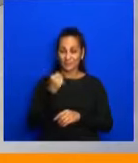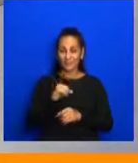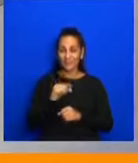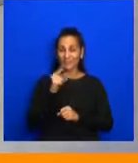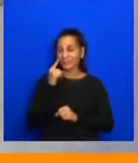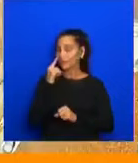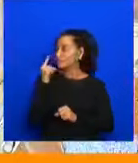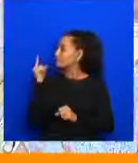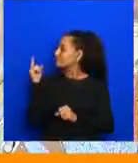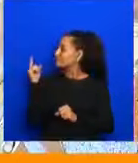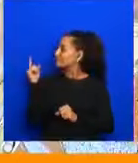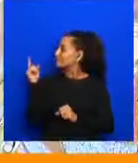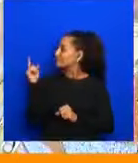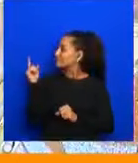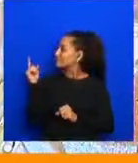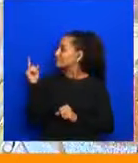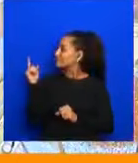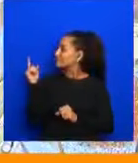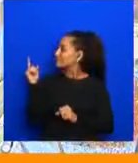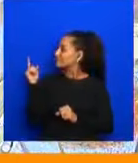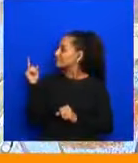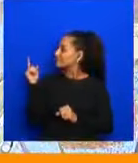Vamos lá, bolas posicionadas.